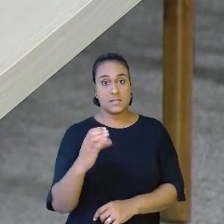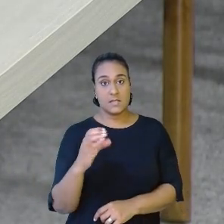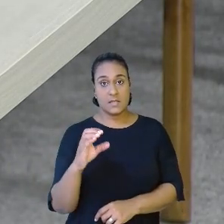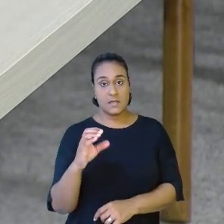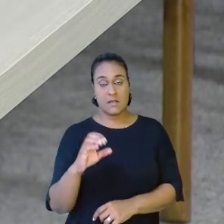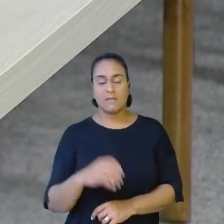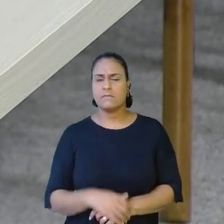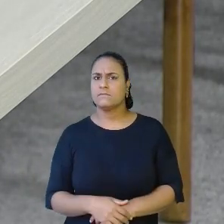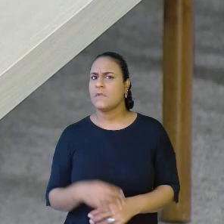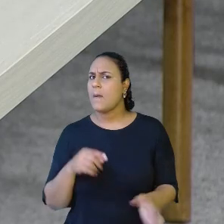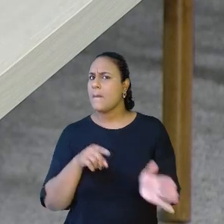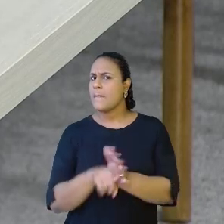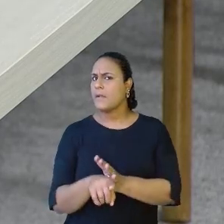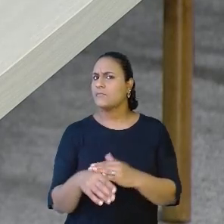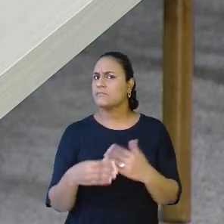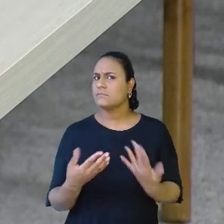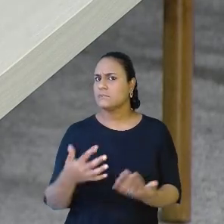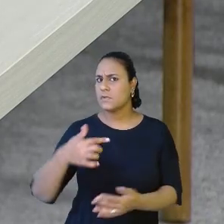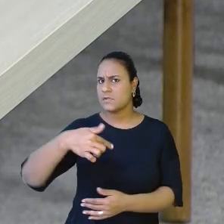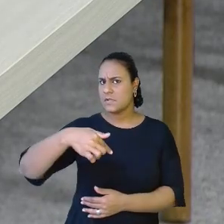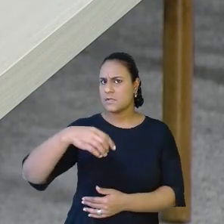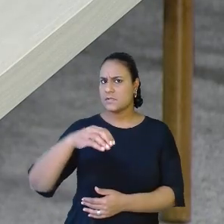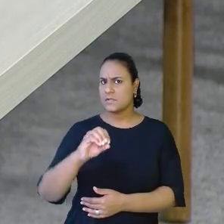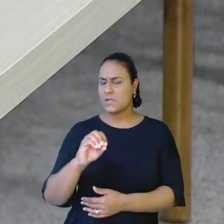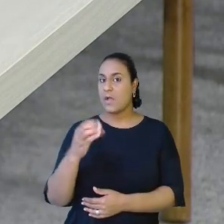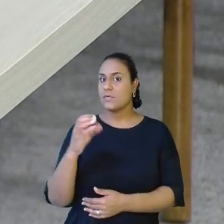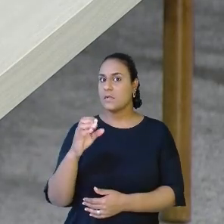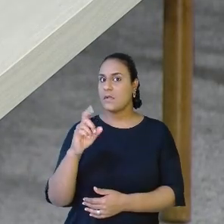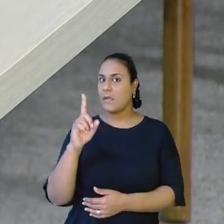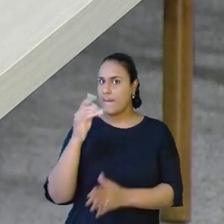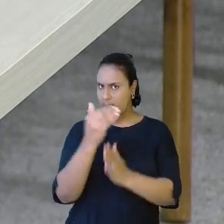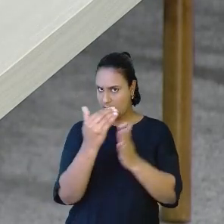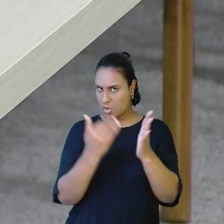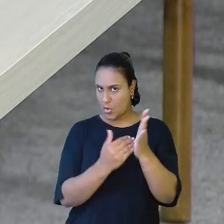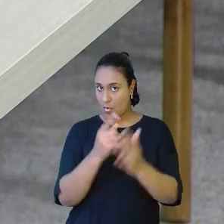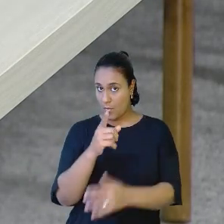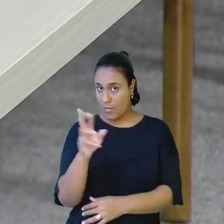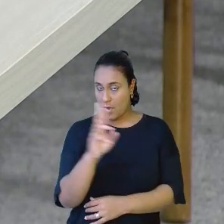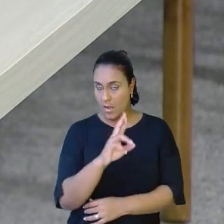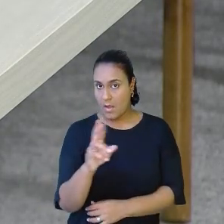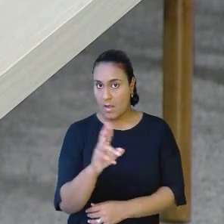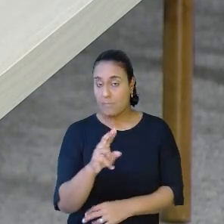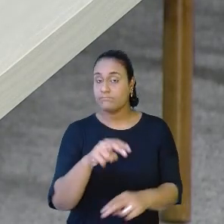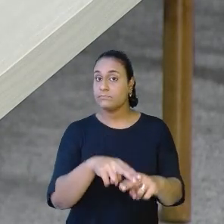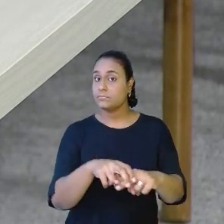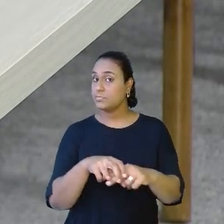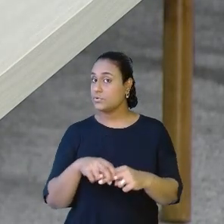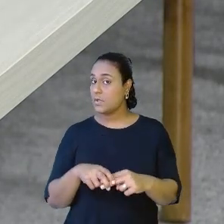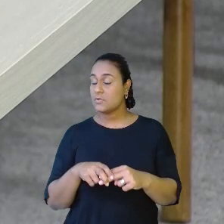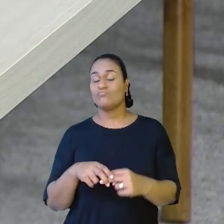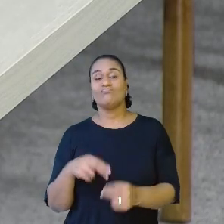eu pergunto, 70 centavos não é menor do que o real? Por isso que nós não temos